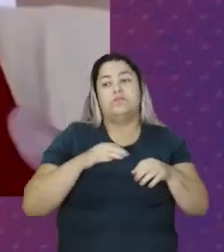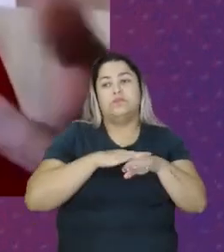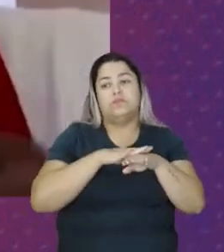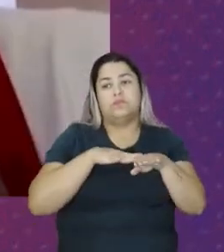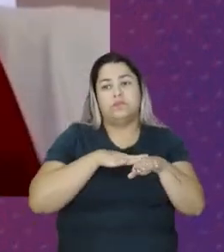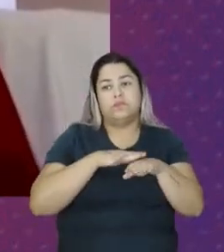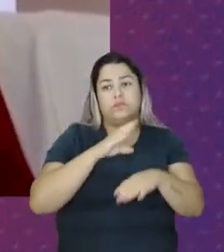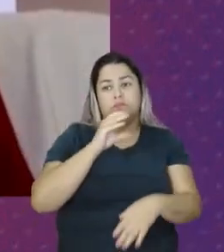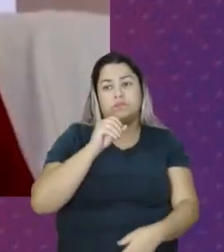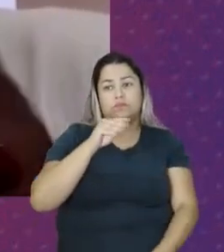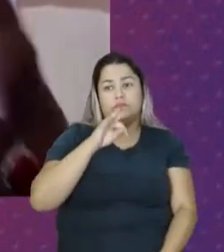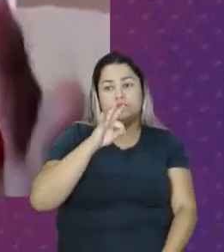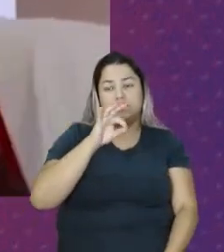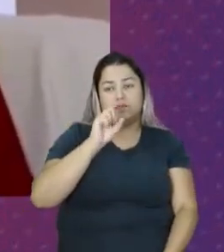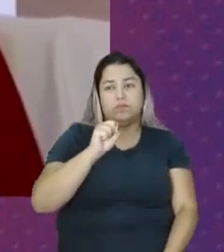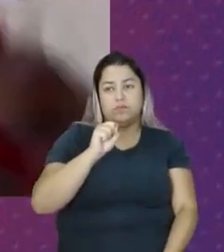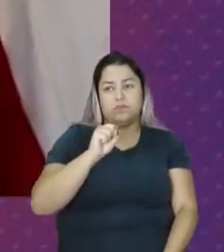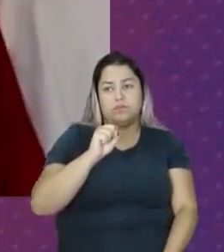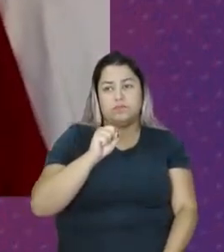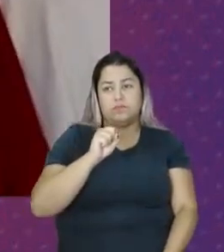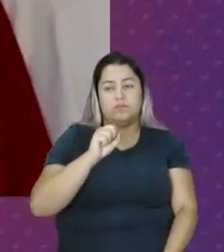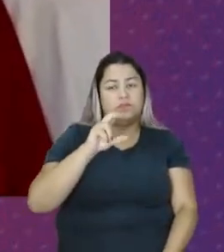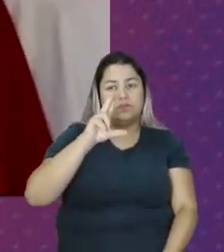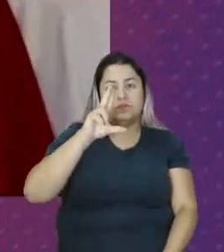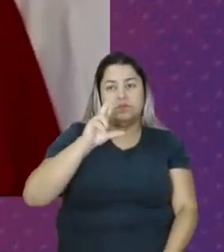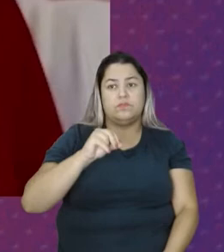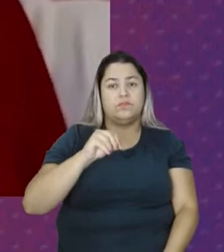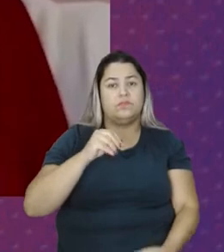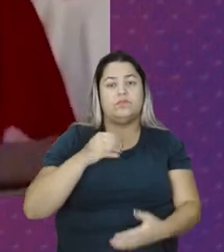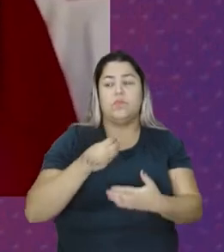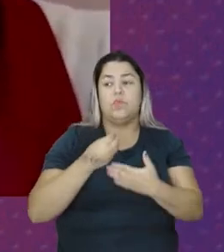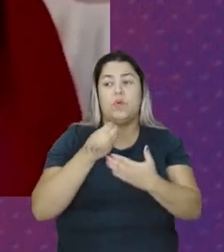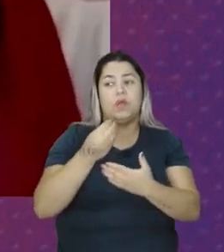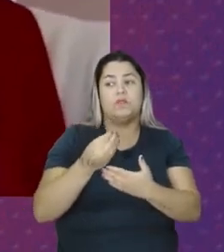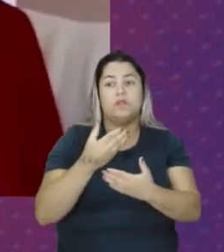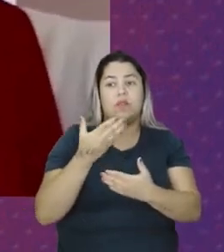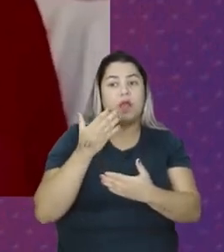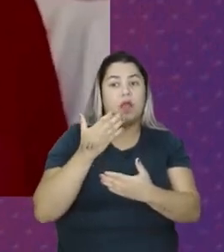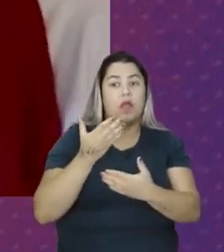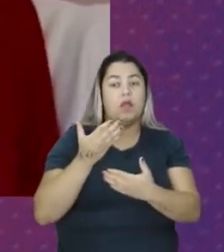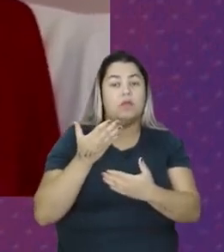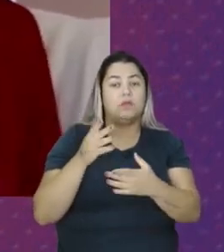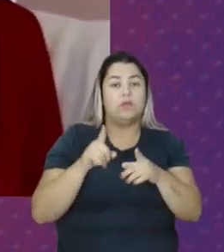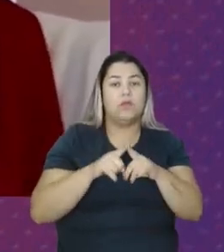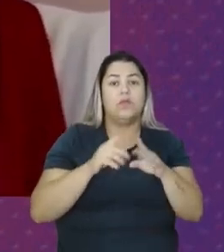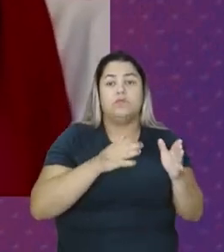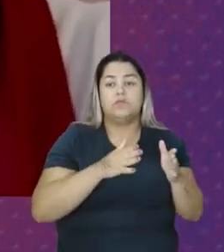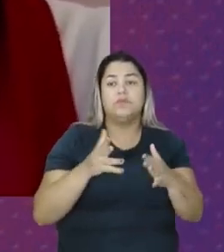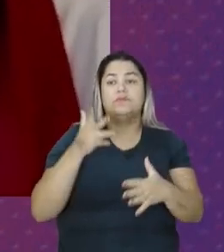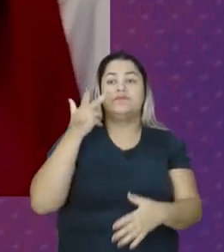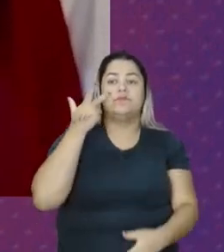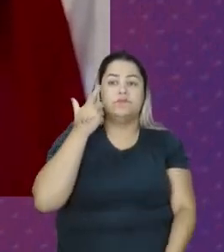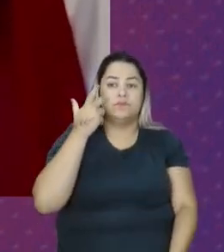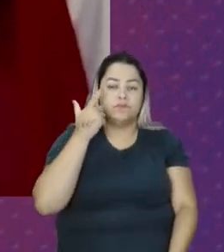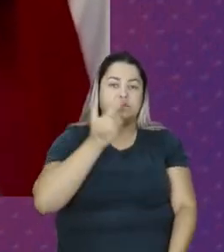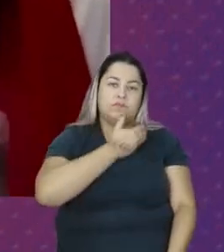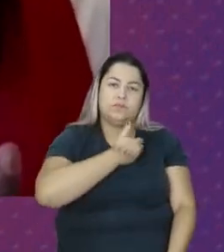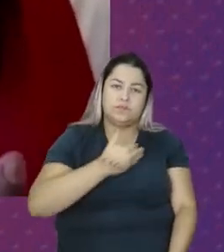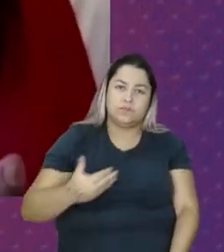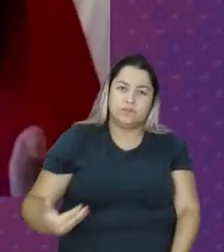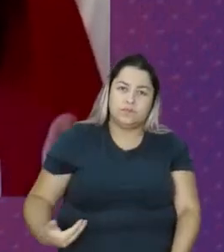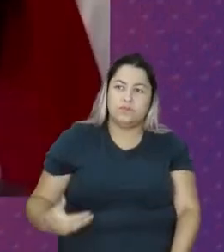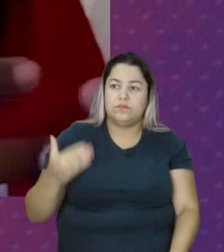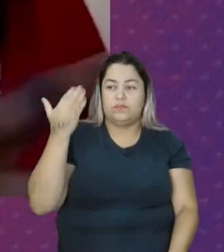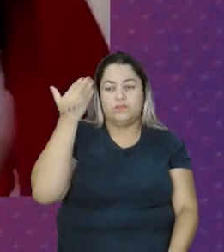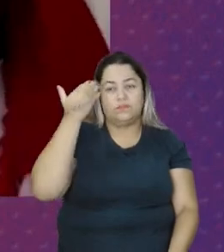sobre cotas. Cotas não é esmola. Cota é um processo natural de um governo que